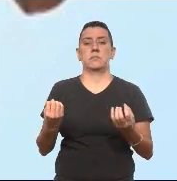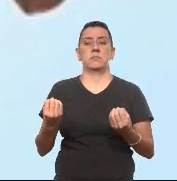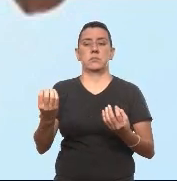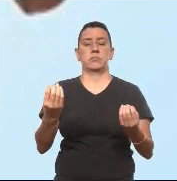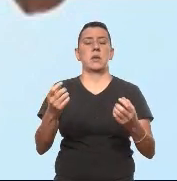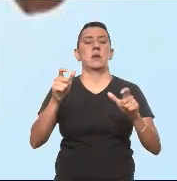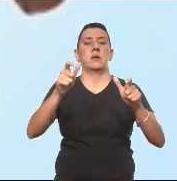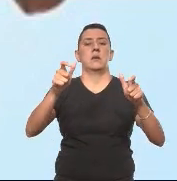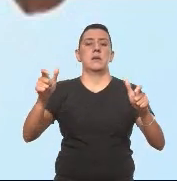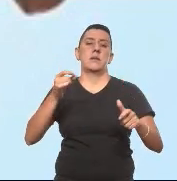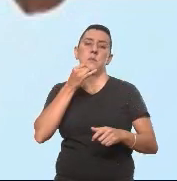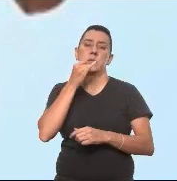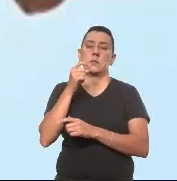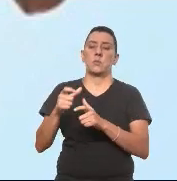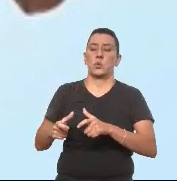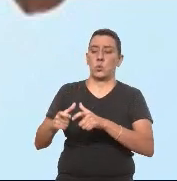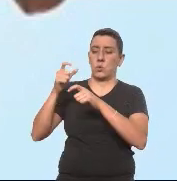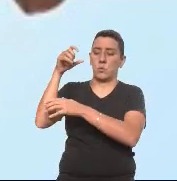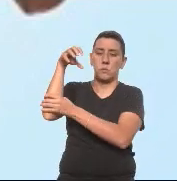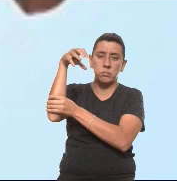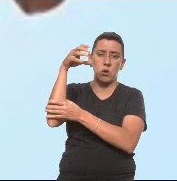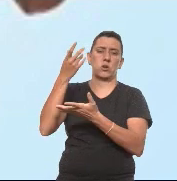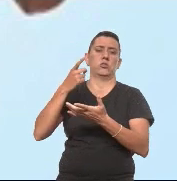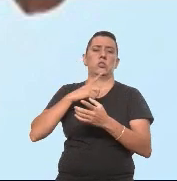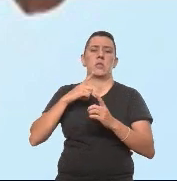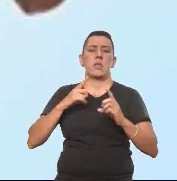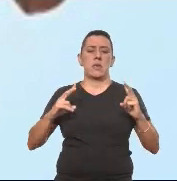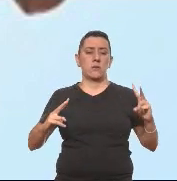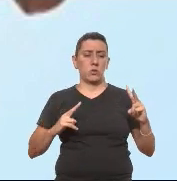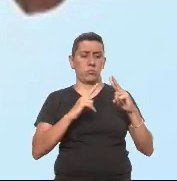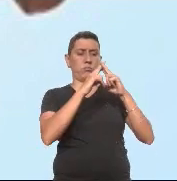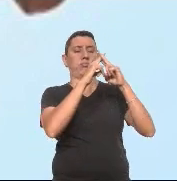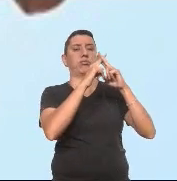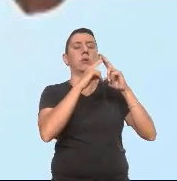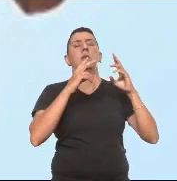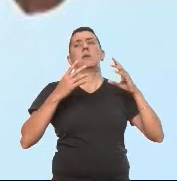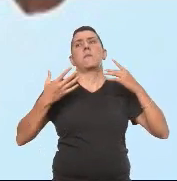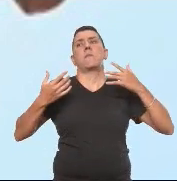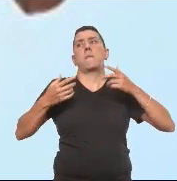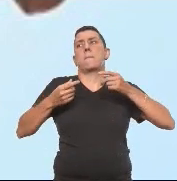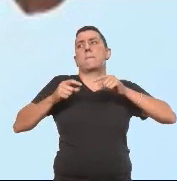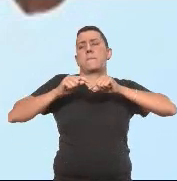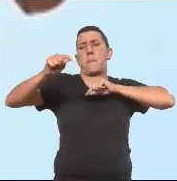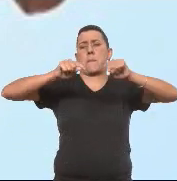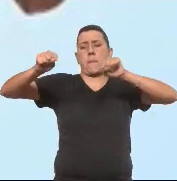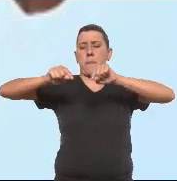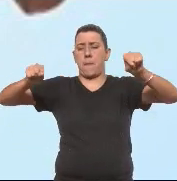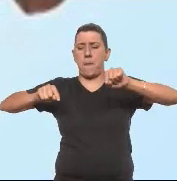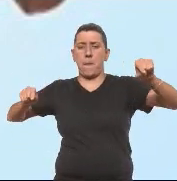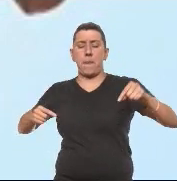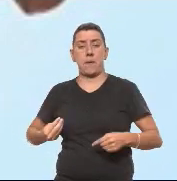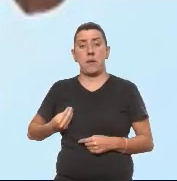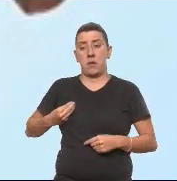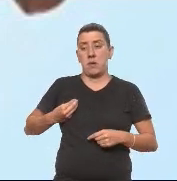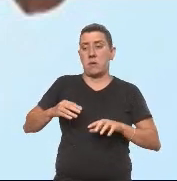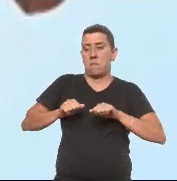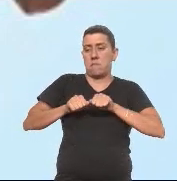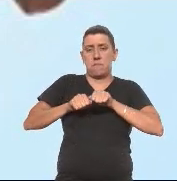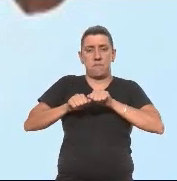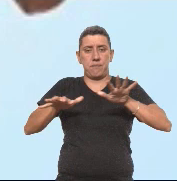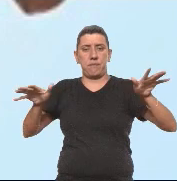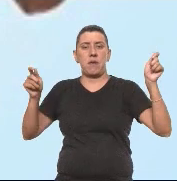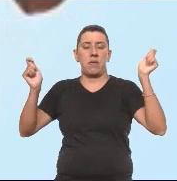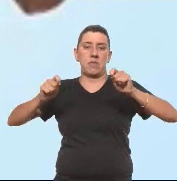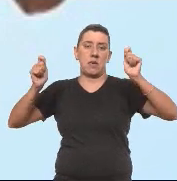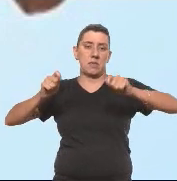postes de iluminação é Torres de transmissão vão ser cada vez maiores então a conectividade vai ser mais presente e cada